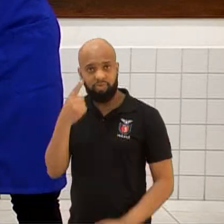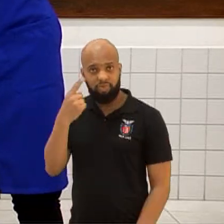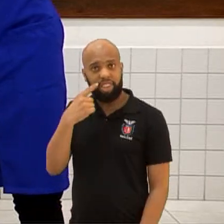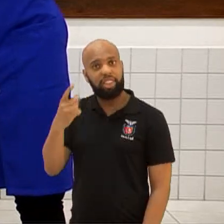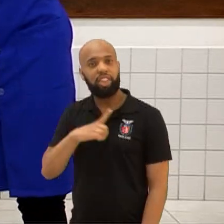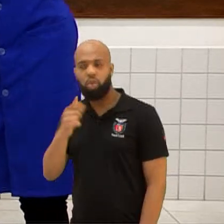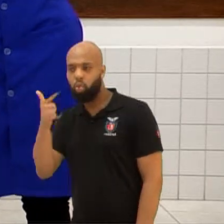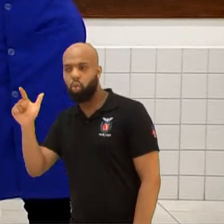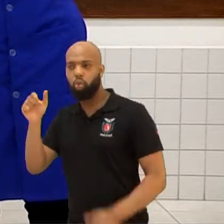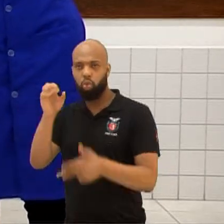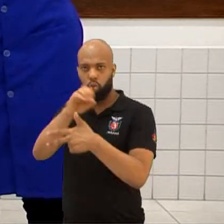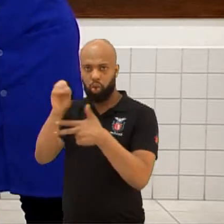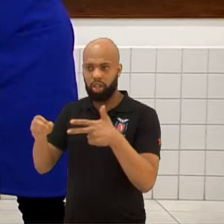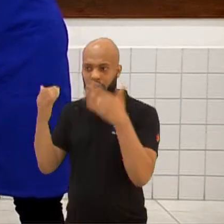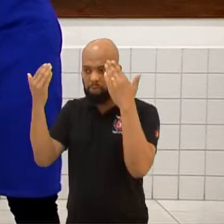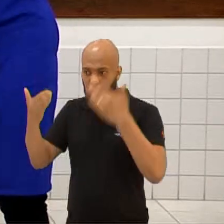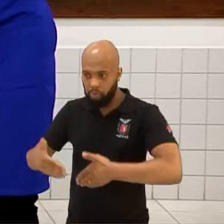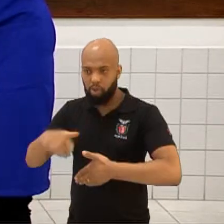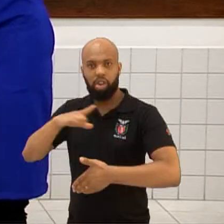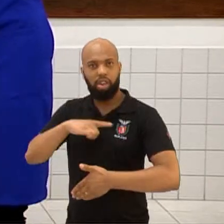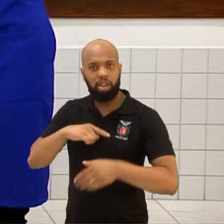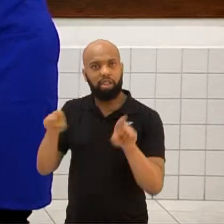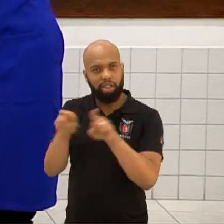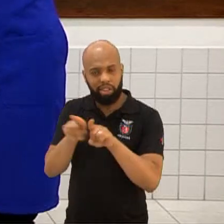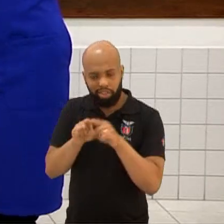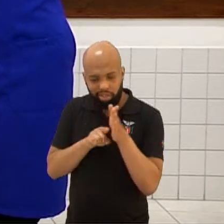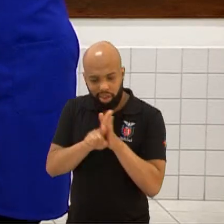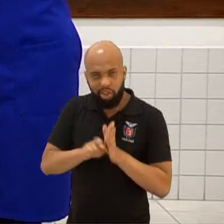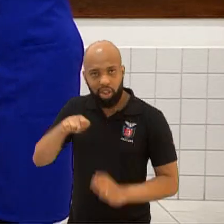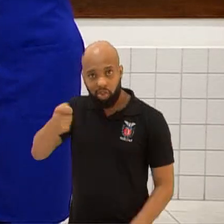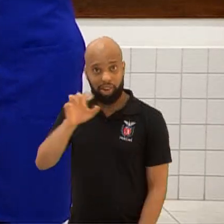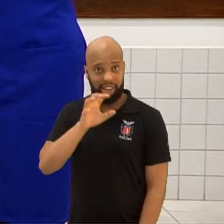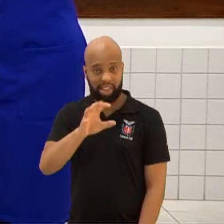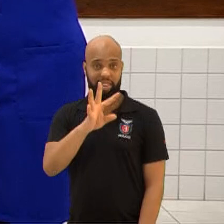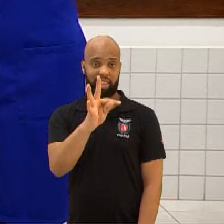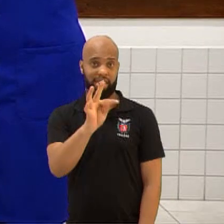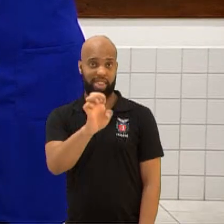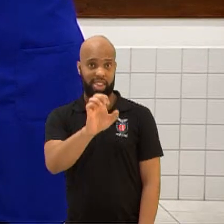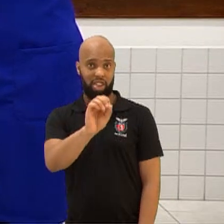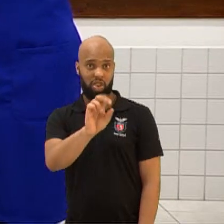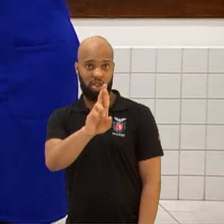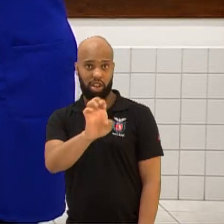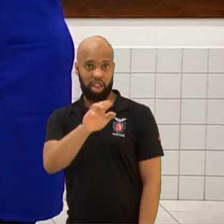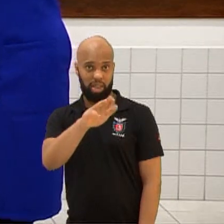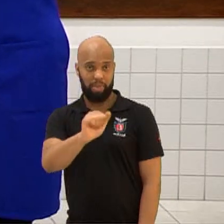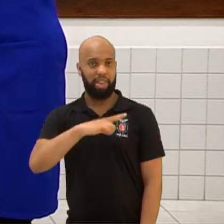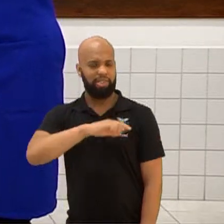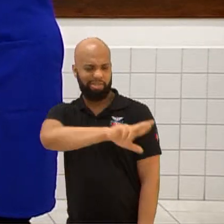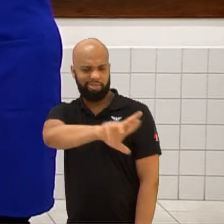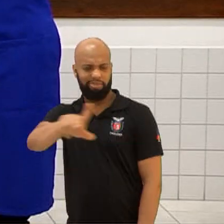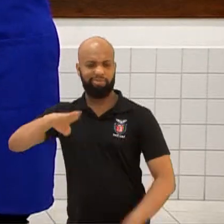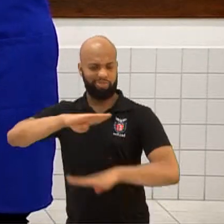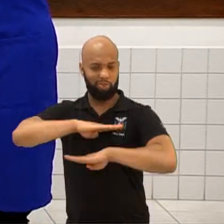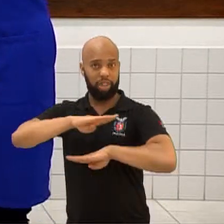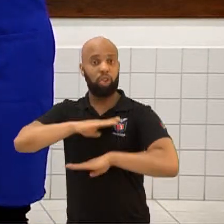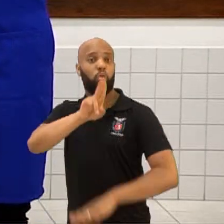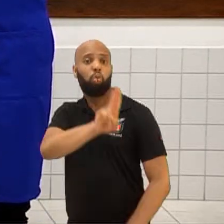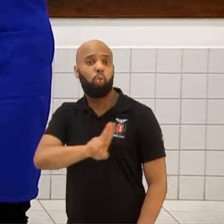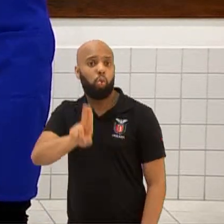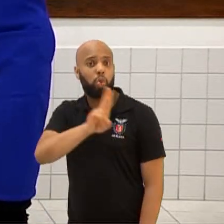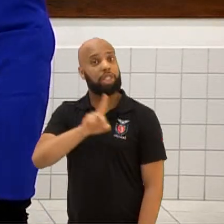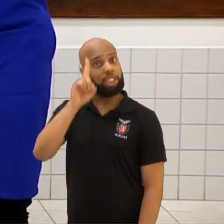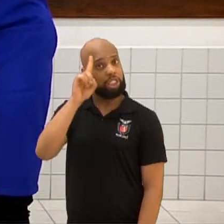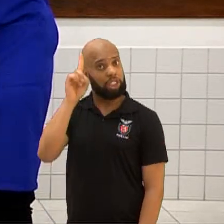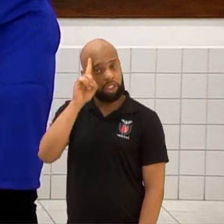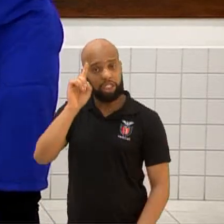houveram Enems anteriores com questões sobre o Teorema de Tales. Até porque o Teorema tem uma aplicação em várias situações práticas e o Enem